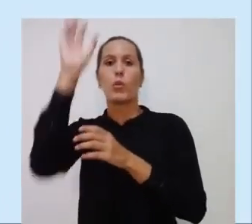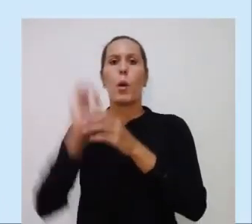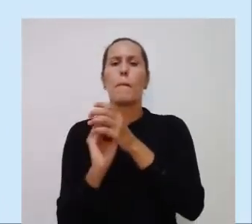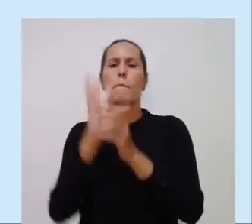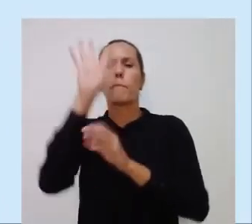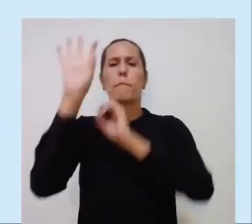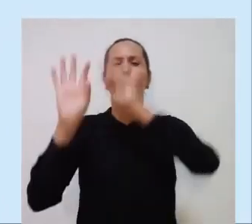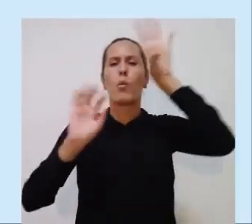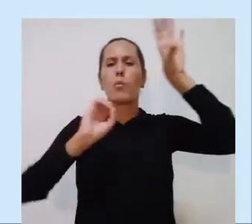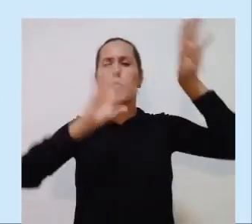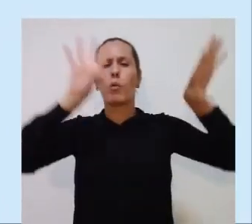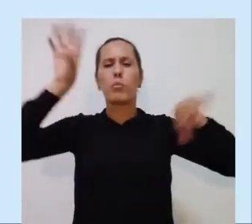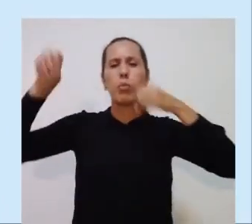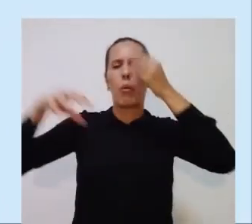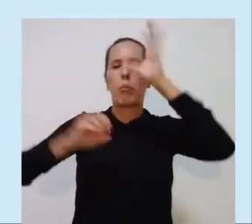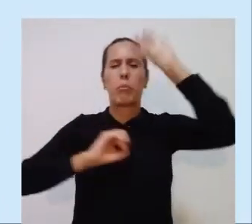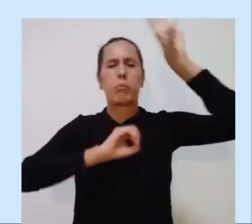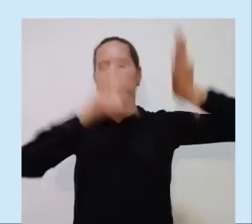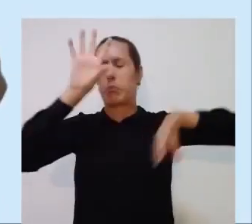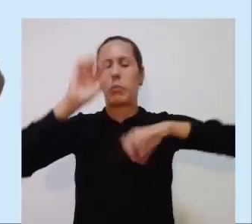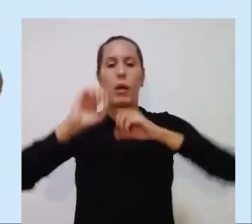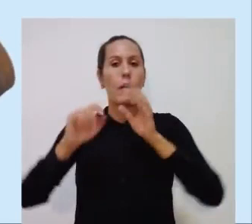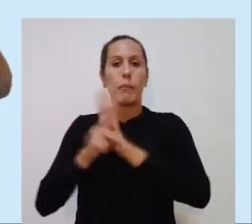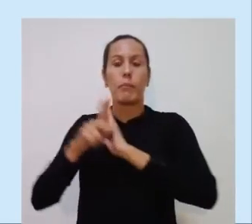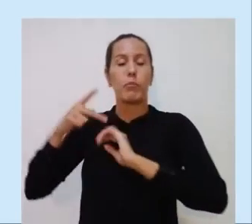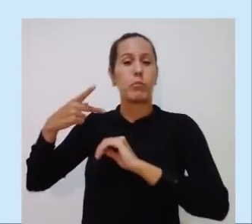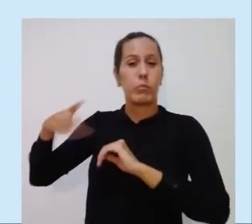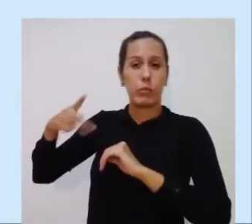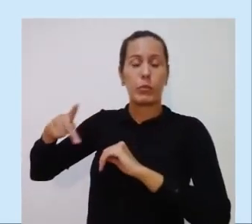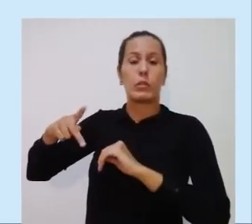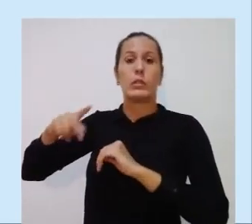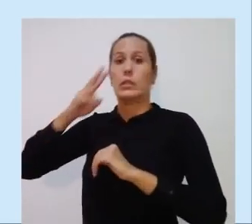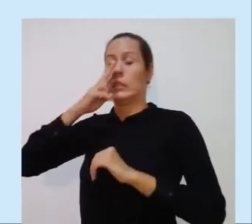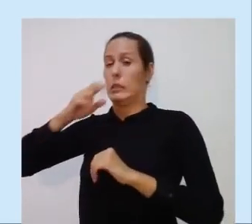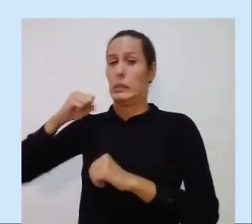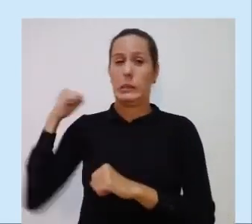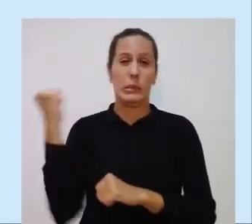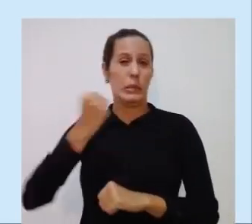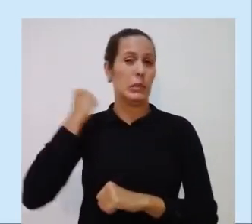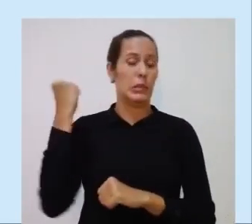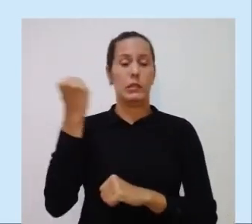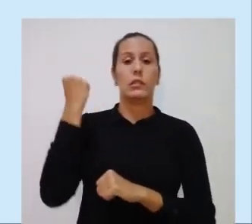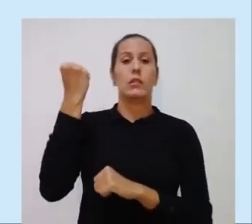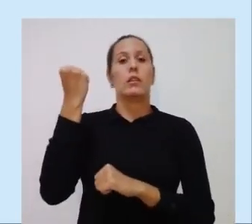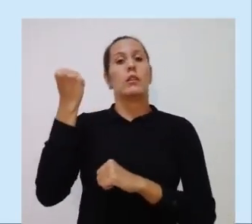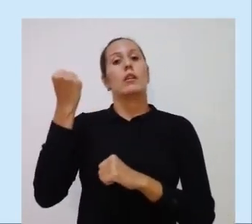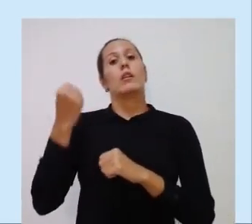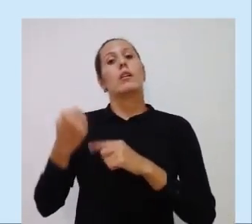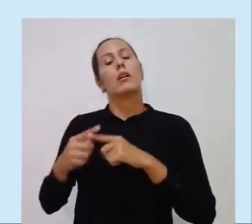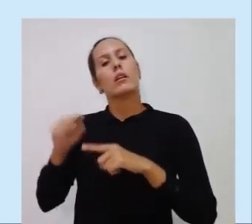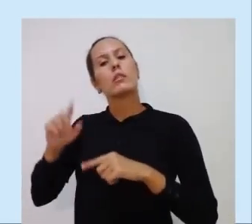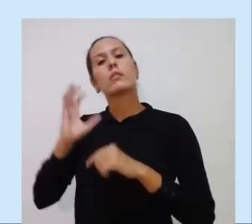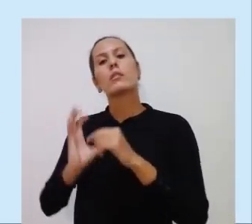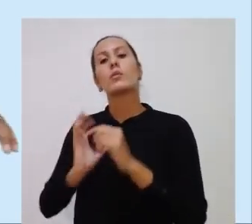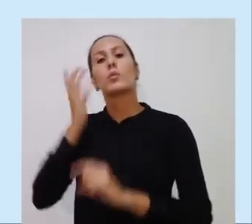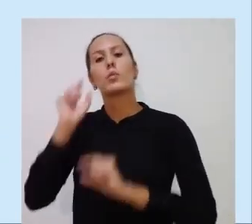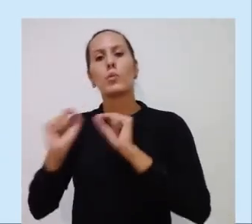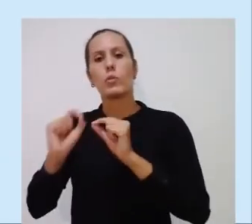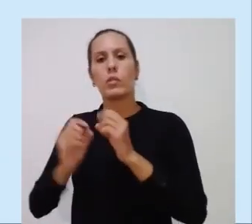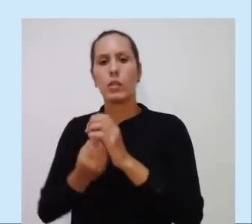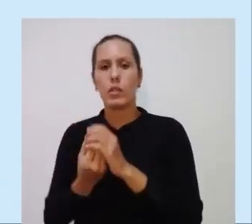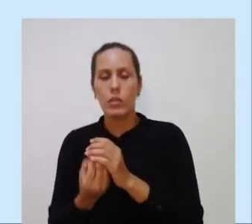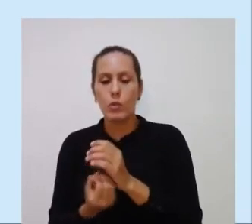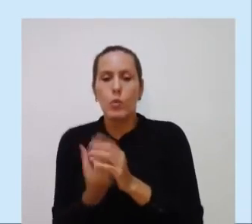vulcão pelos ares. Então, foi um processo do vulcanismo bastante agressivo, tanto que